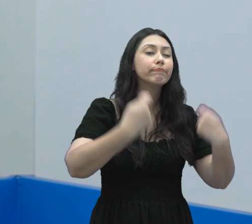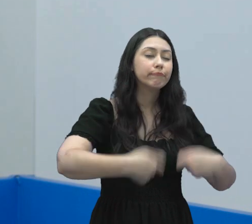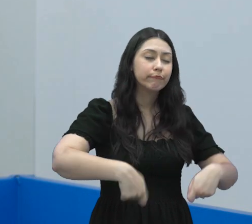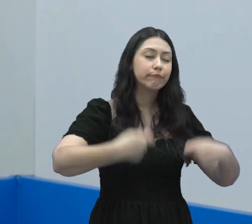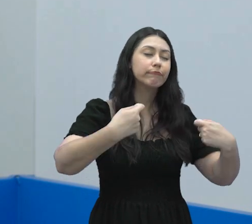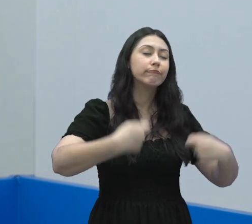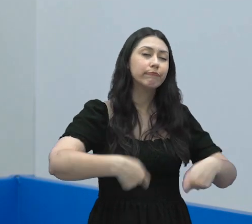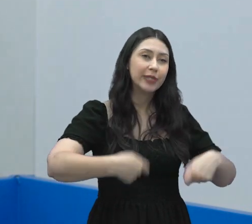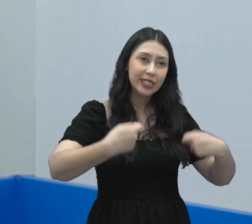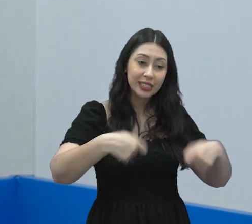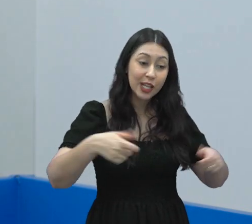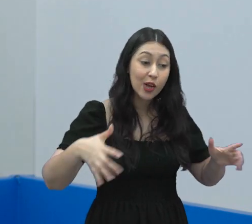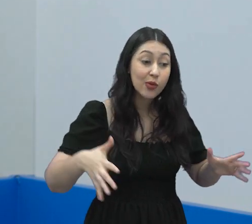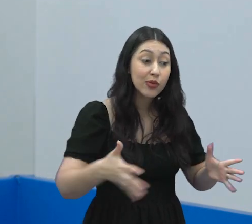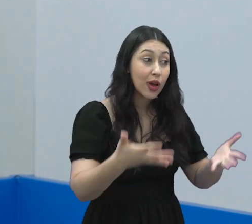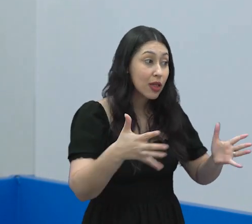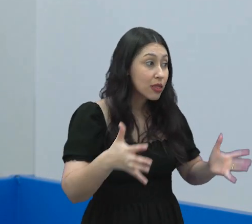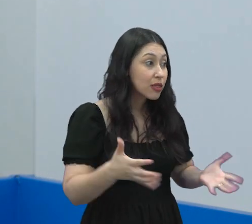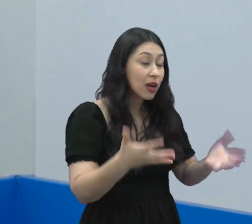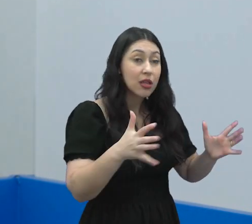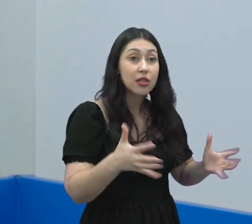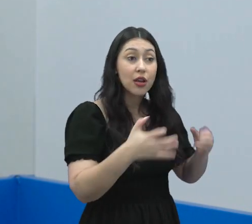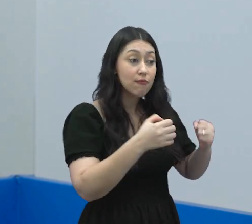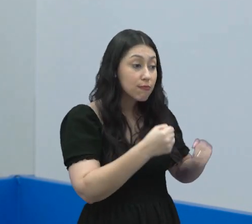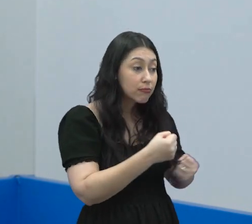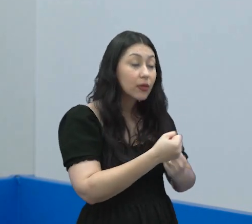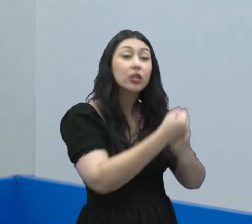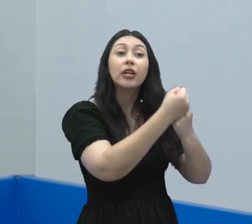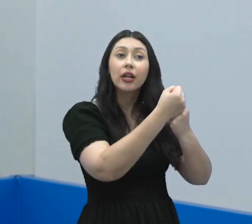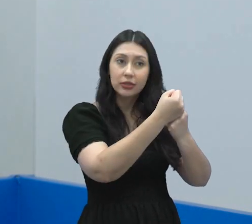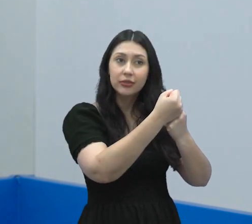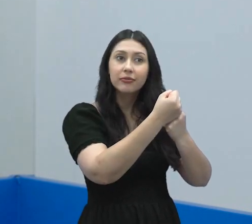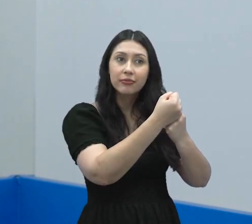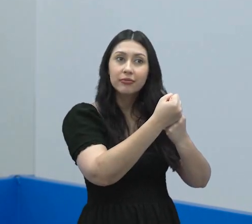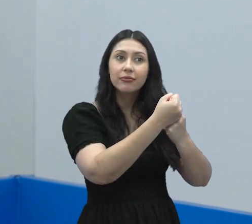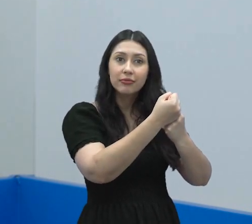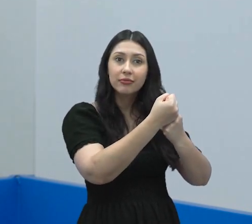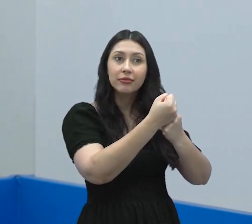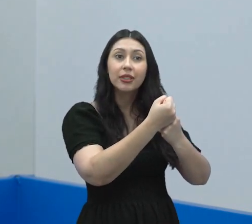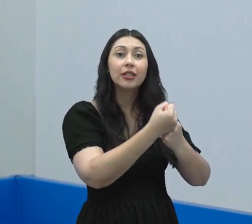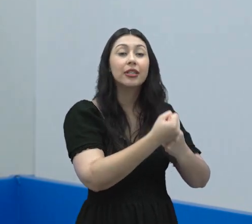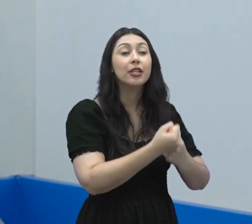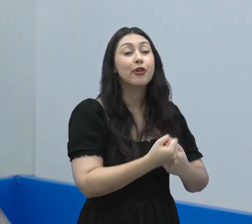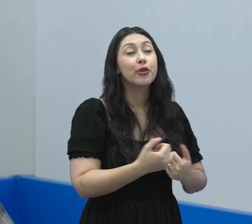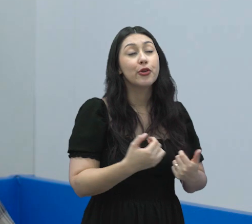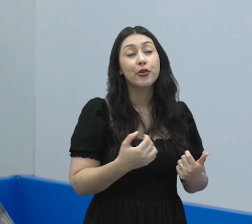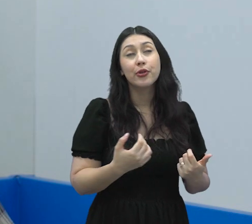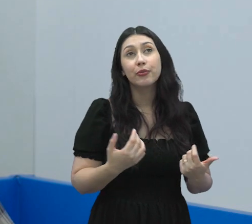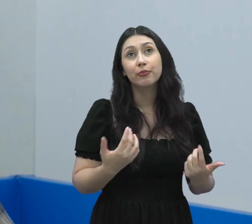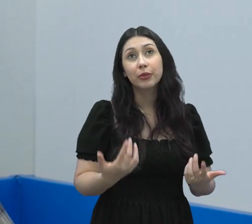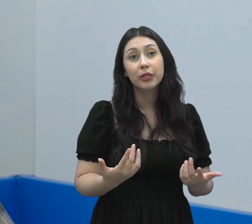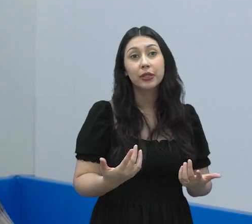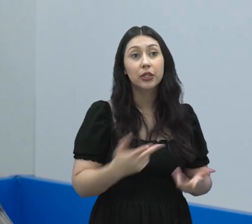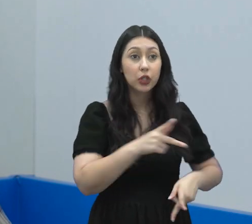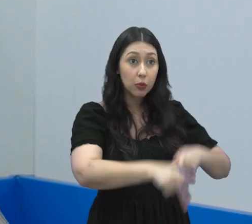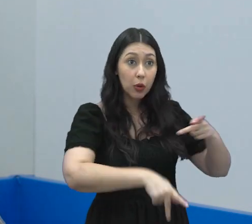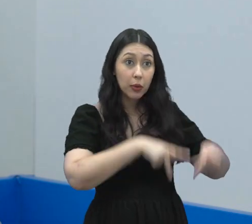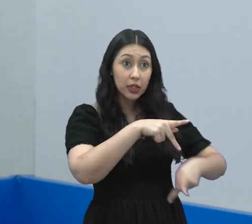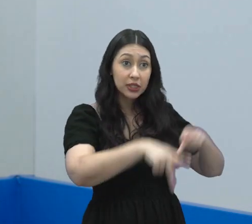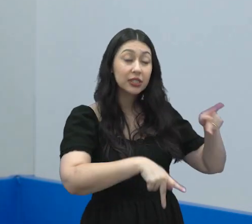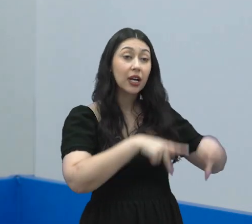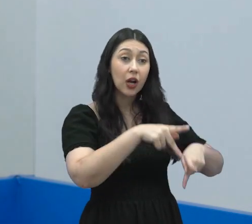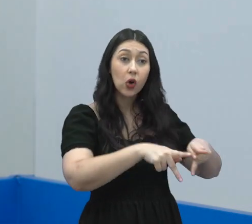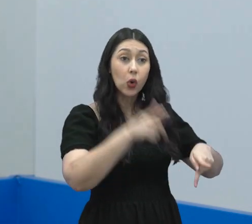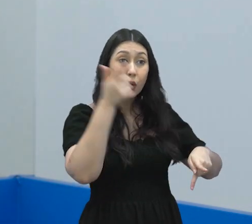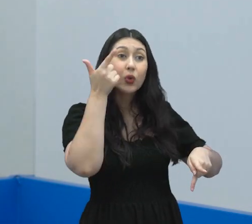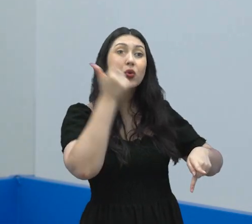precisam ser estimuladas, apoiadas e investindo nelas para que a